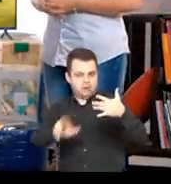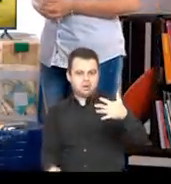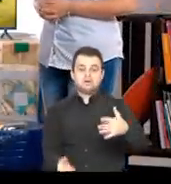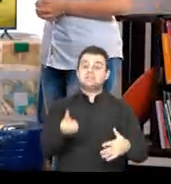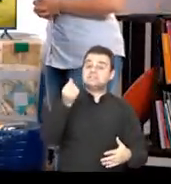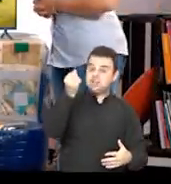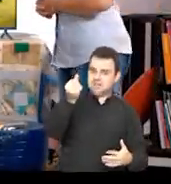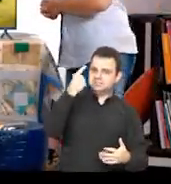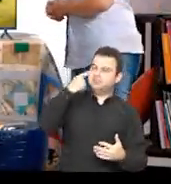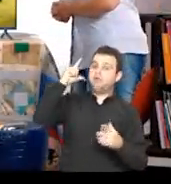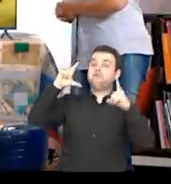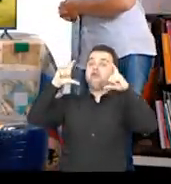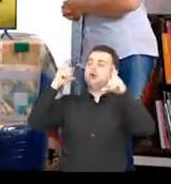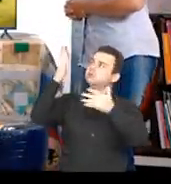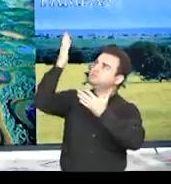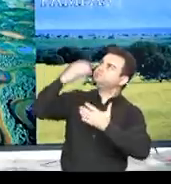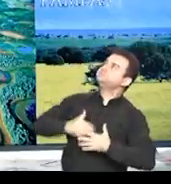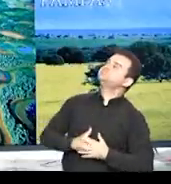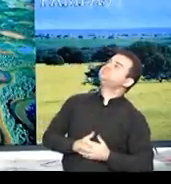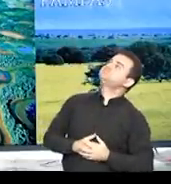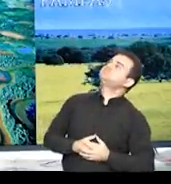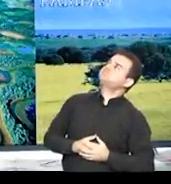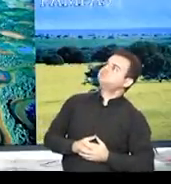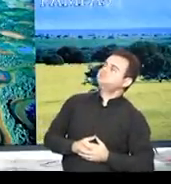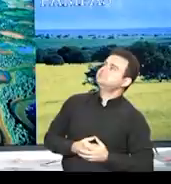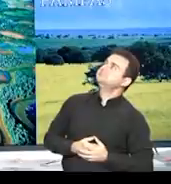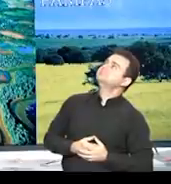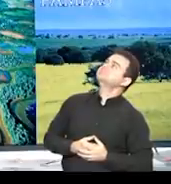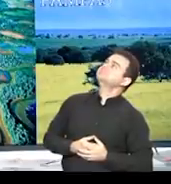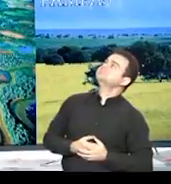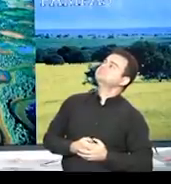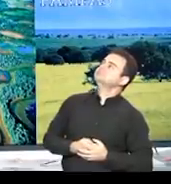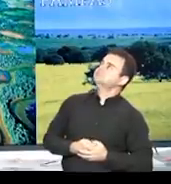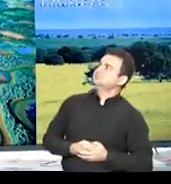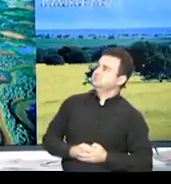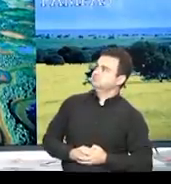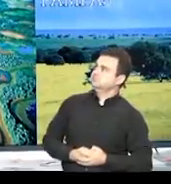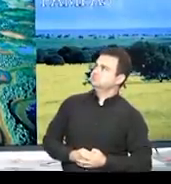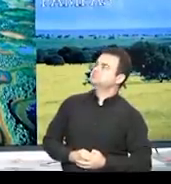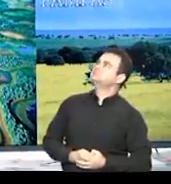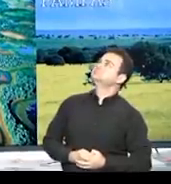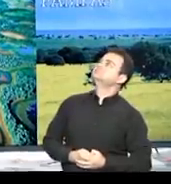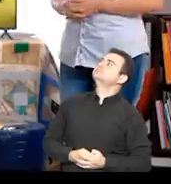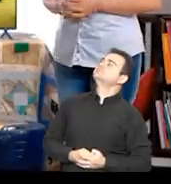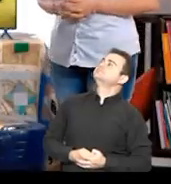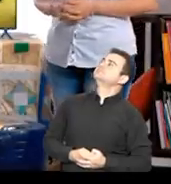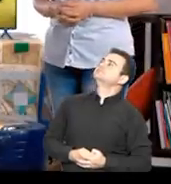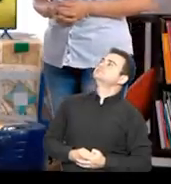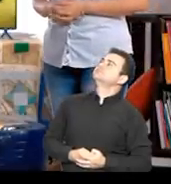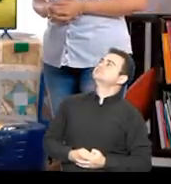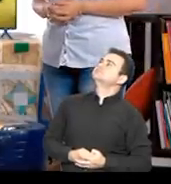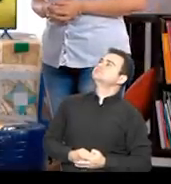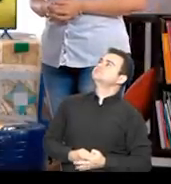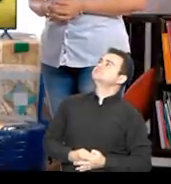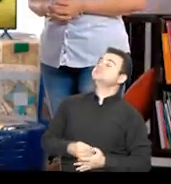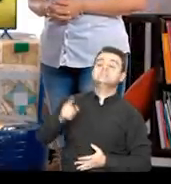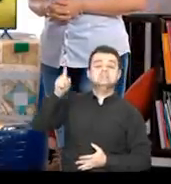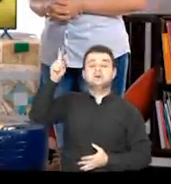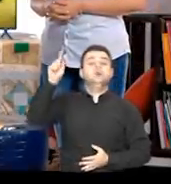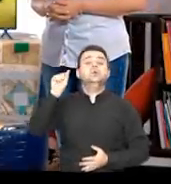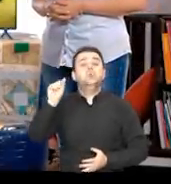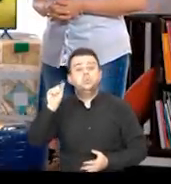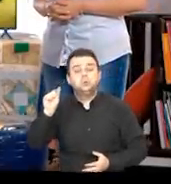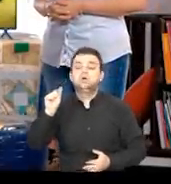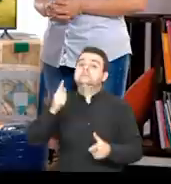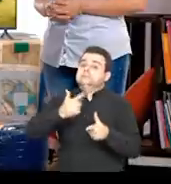Mata Atlântica, o Cerrado, a Caatinga, o Pantanal e os Pampas. E eles estão ameaçados